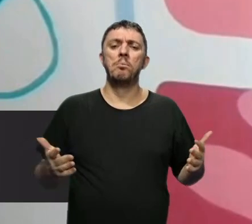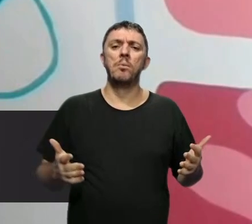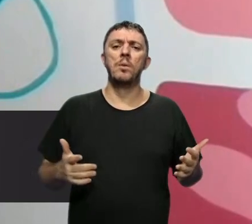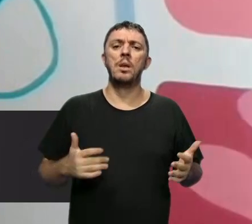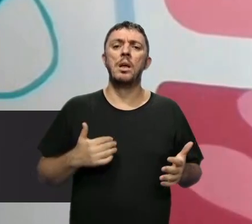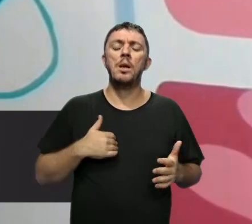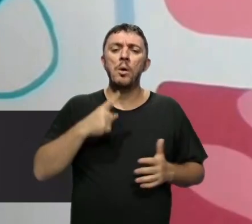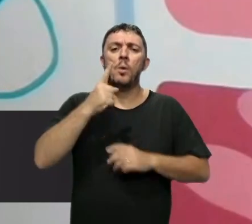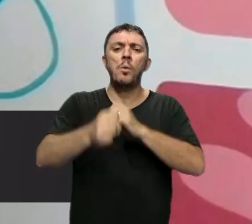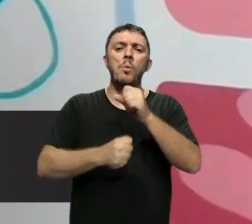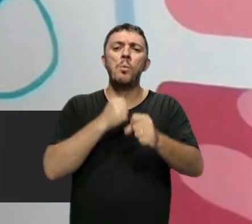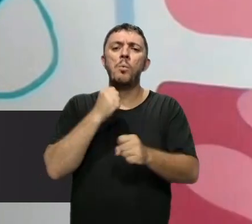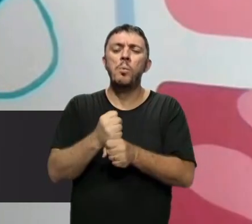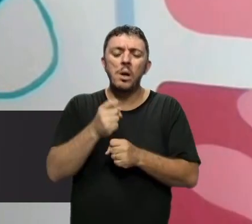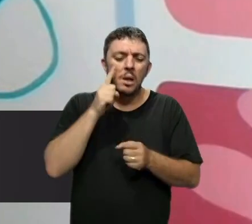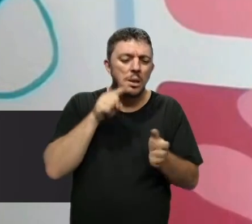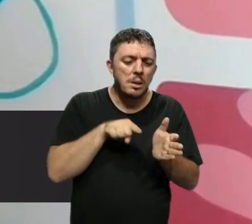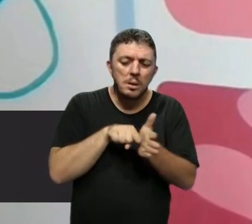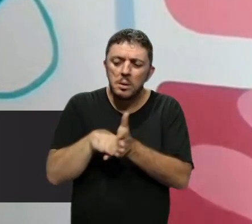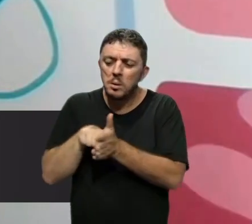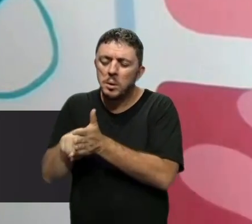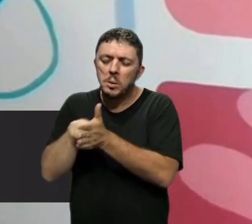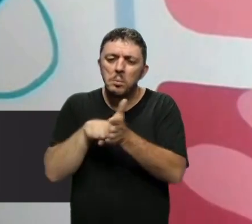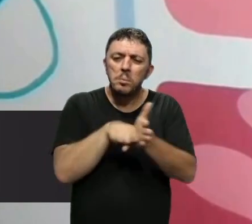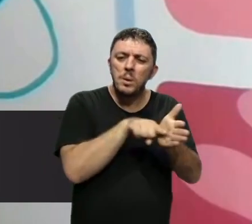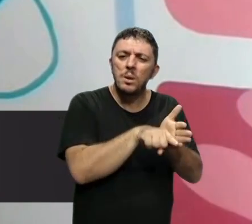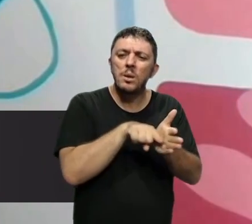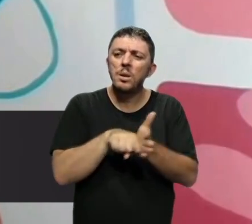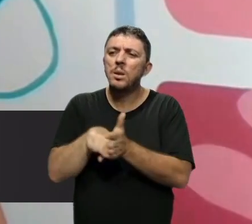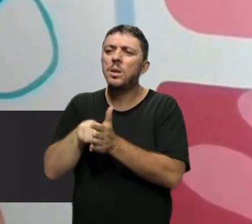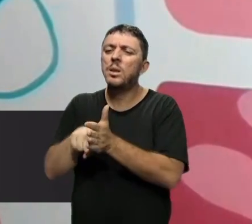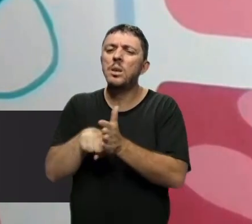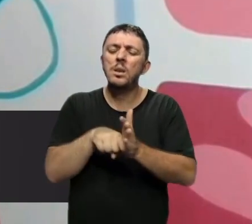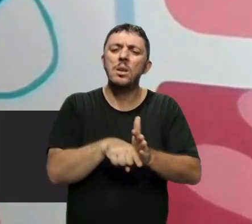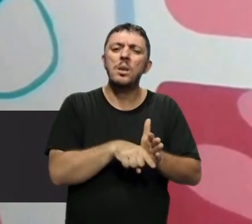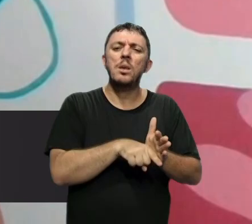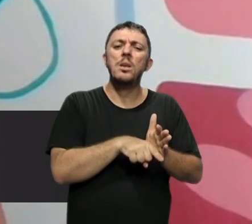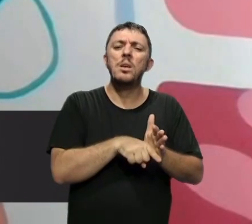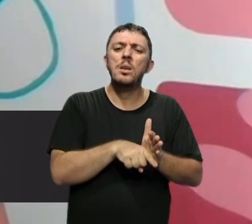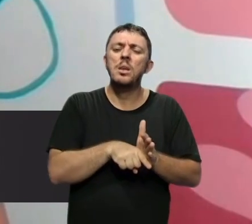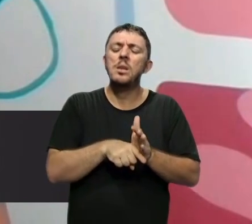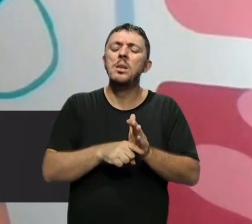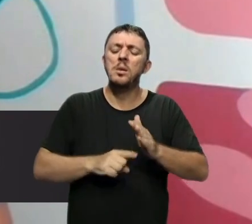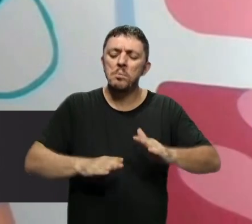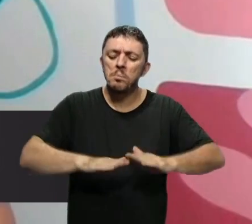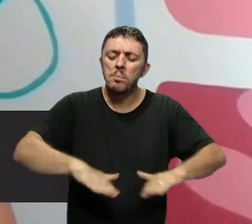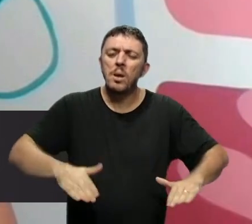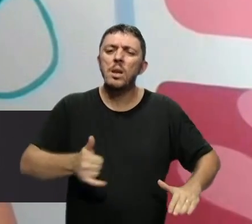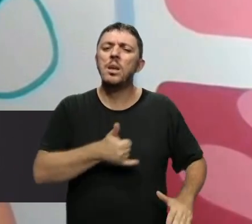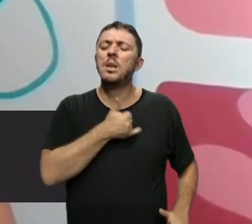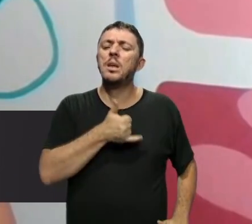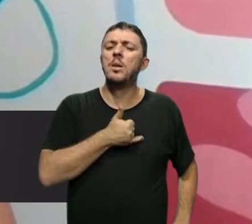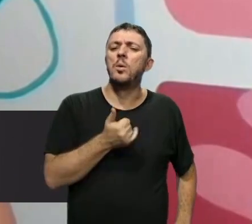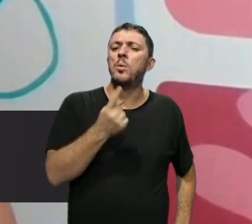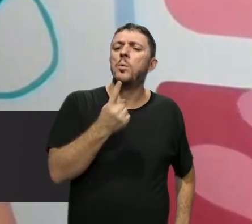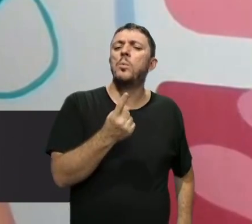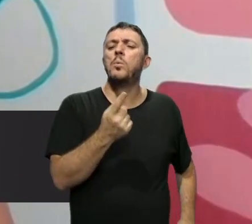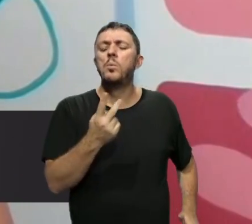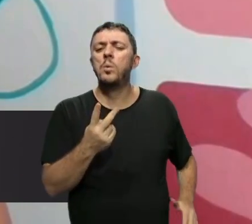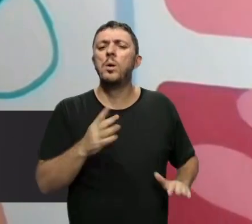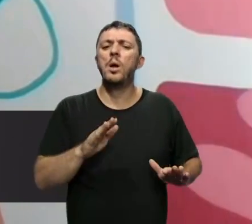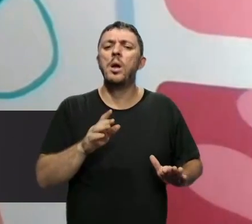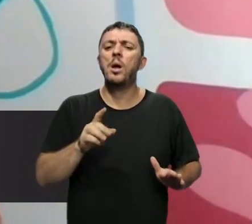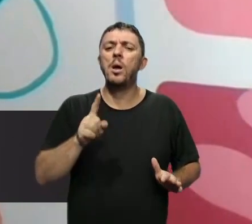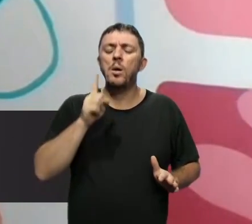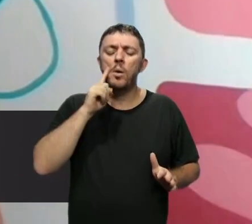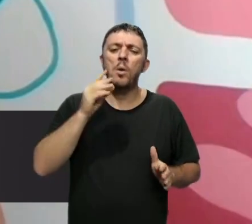ano pesquisando o céu com as crianças pequenas, bem pequenas, de um ano. E a gente conseguiu pesquisar o caminho